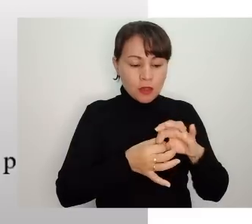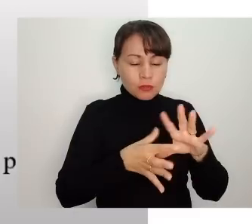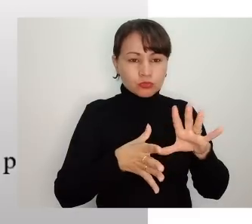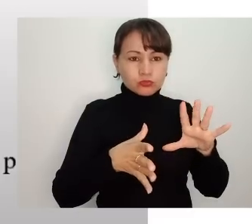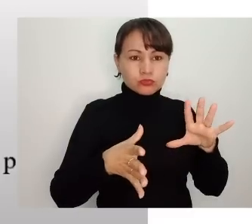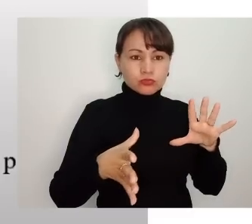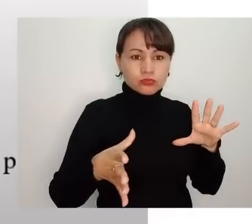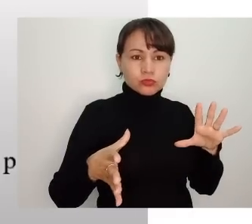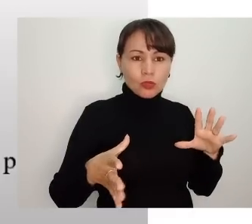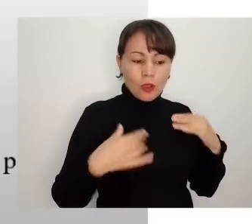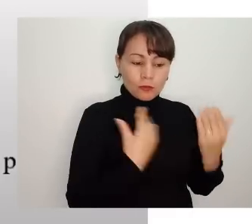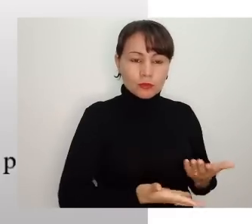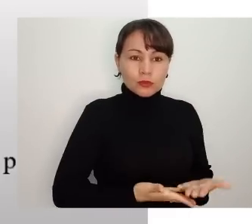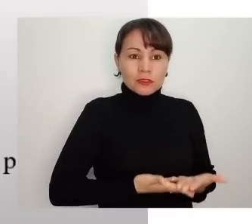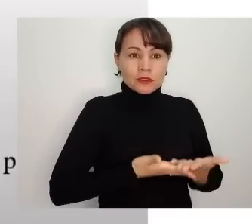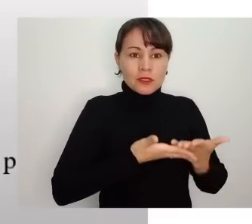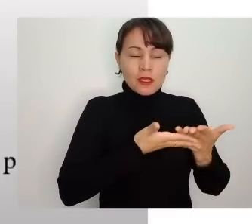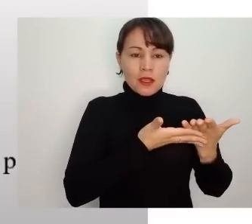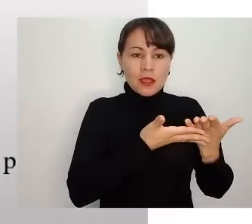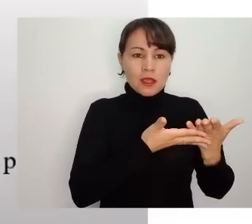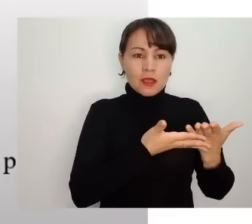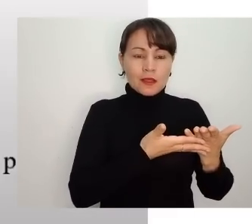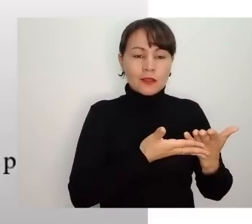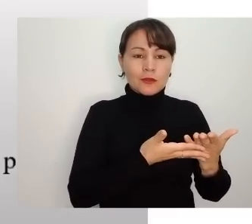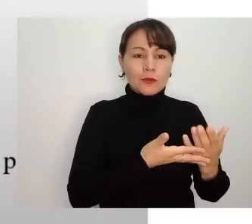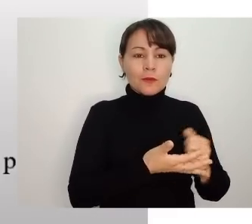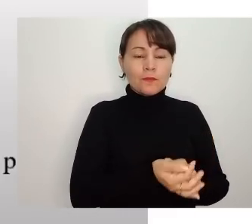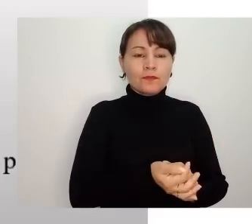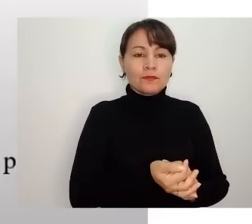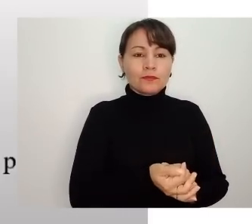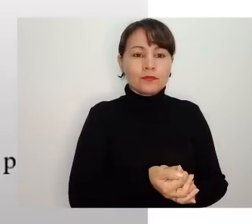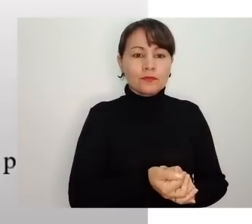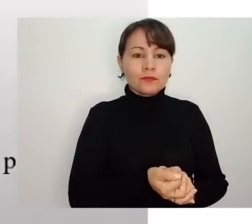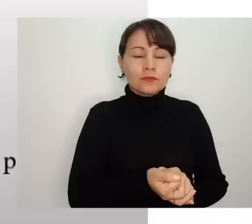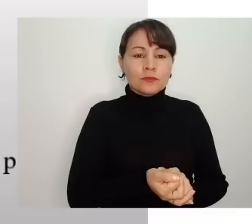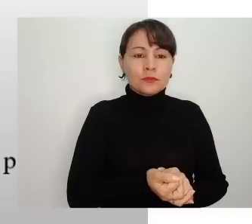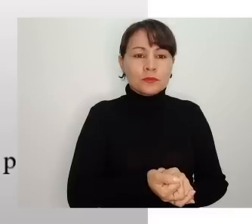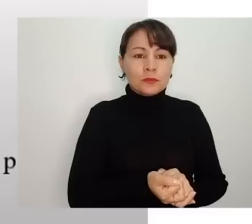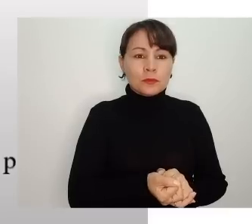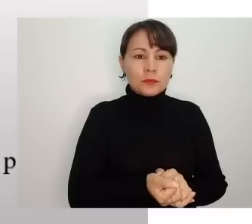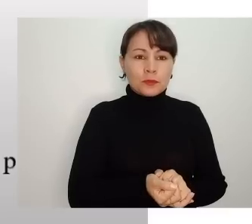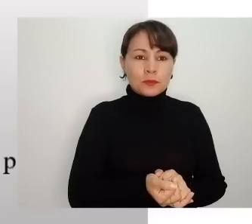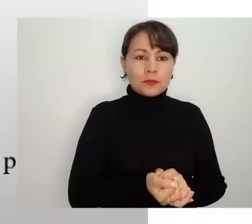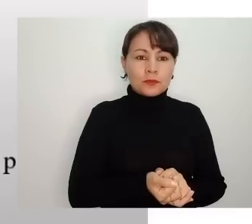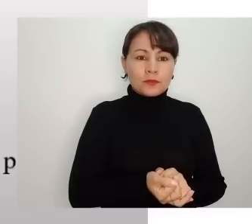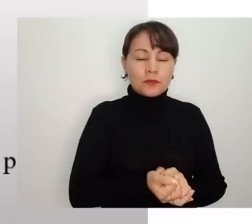simultaneamente liberaram, então, os potenciais de ação, e esses potenciais de ação